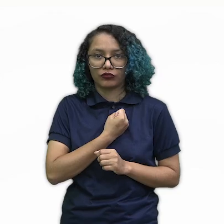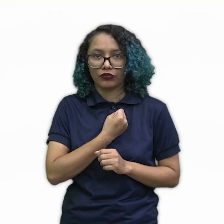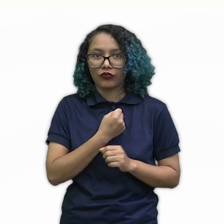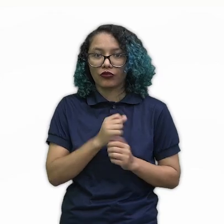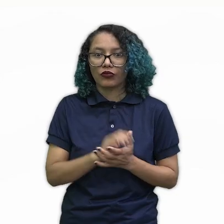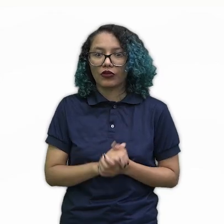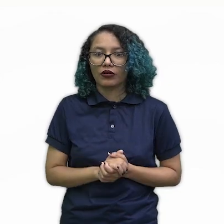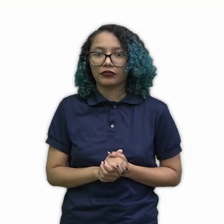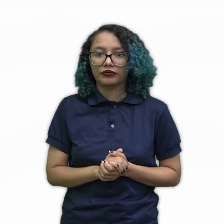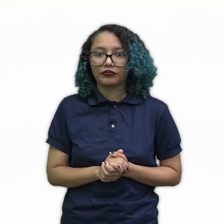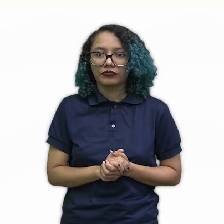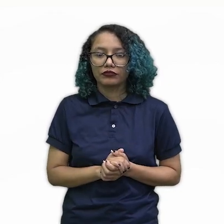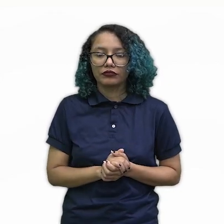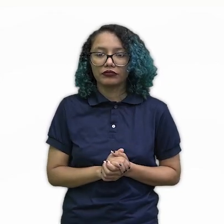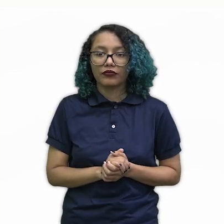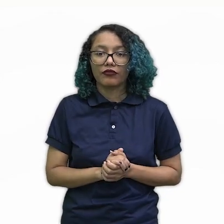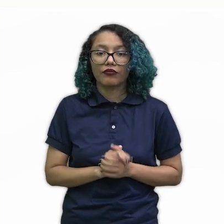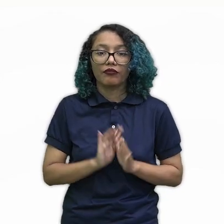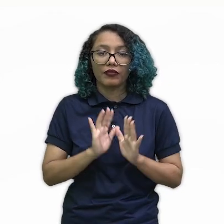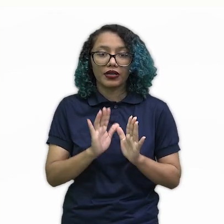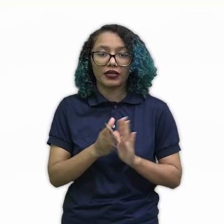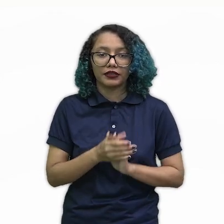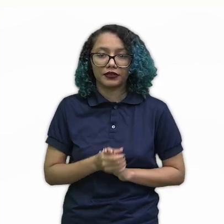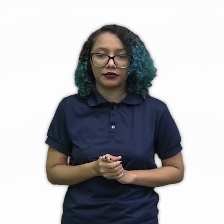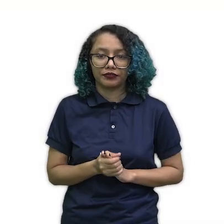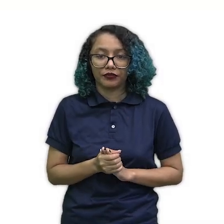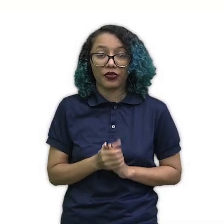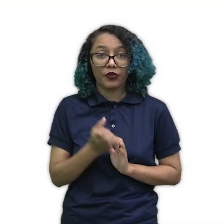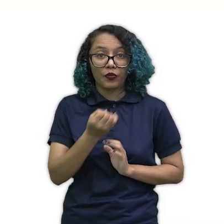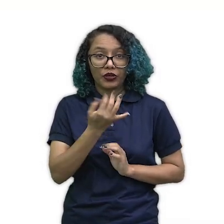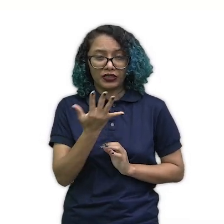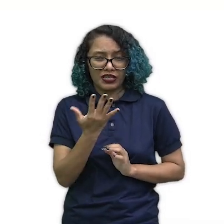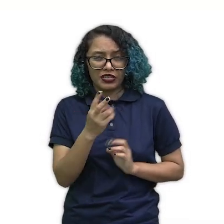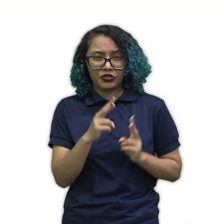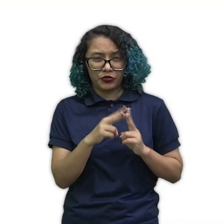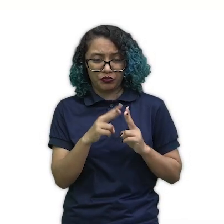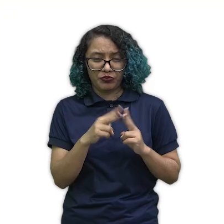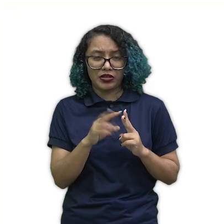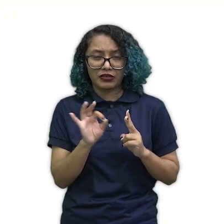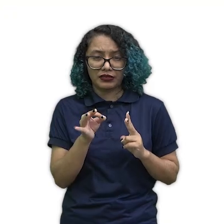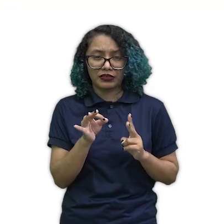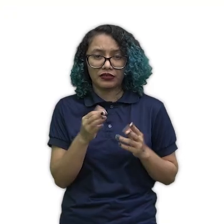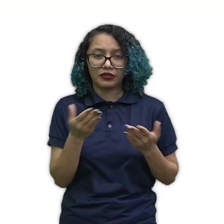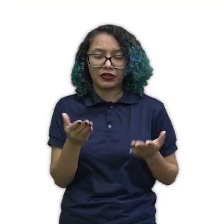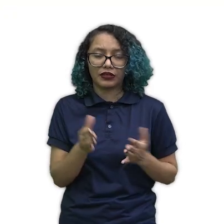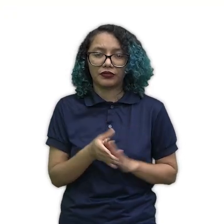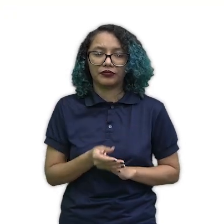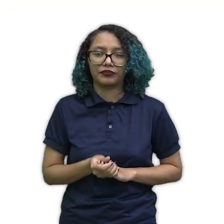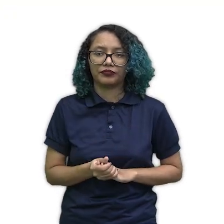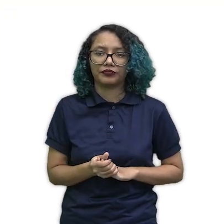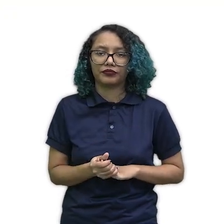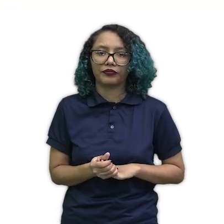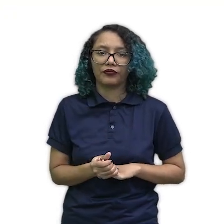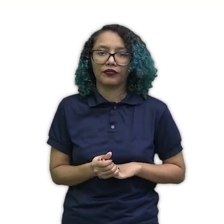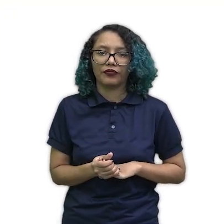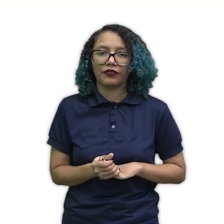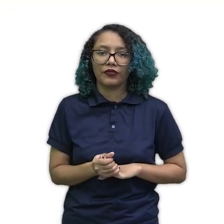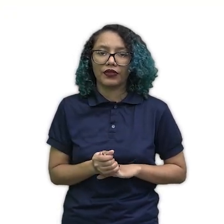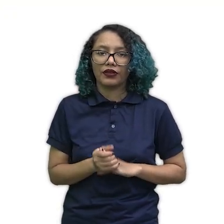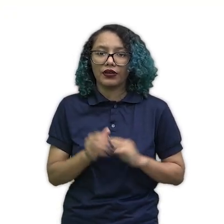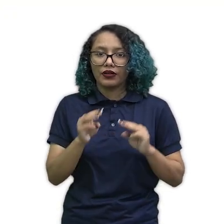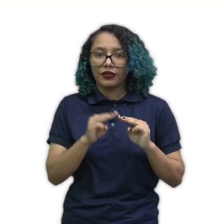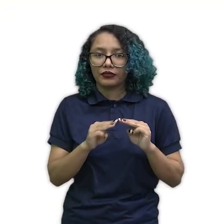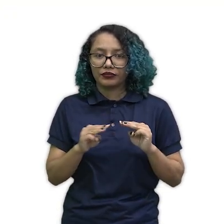Mas, aqui em específico, como é uma quantidade par, então vou pegar na mediana o